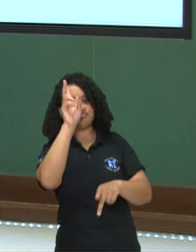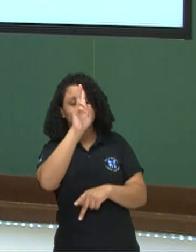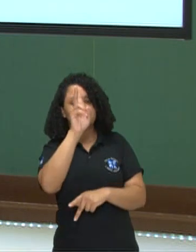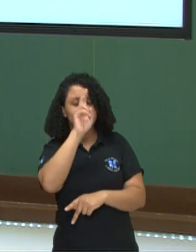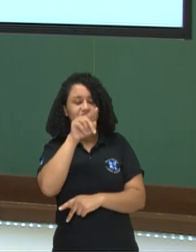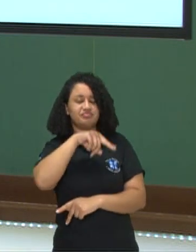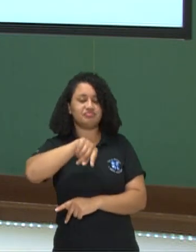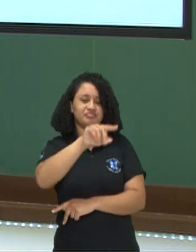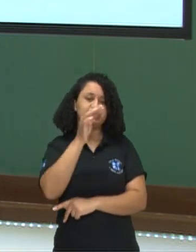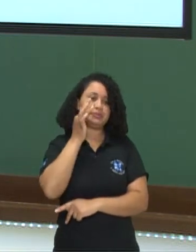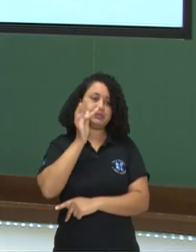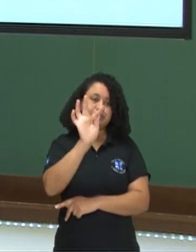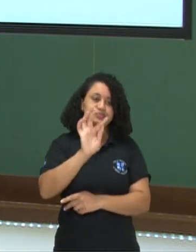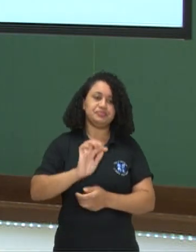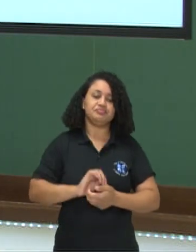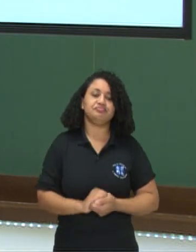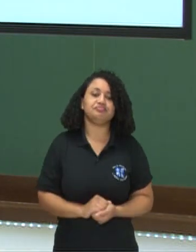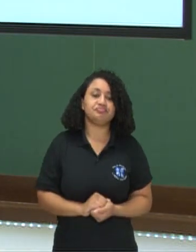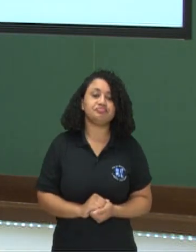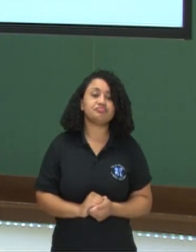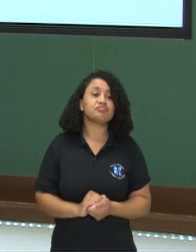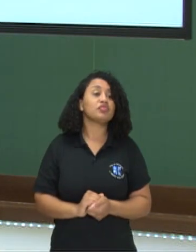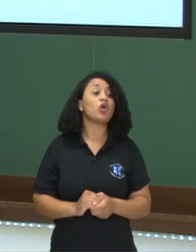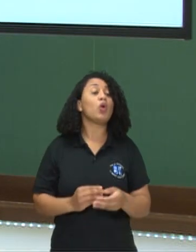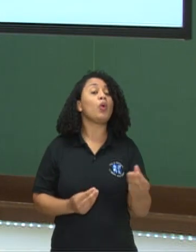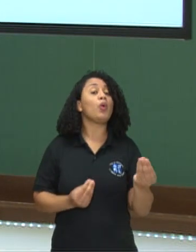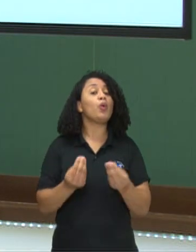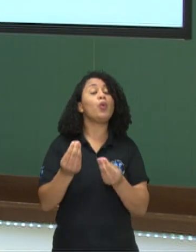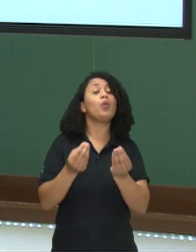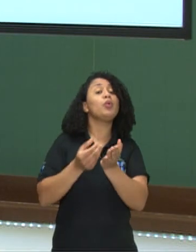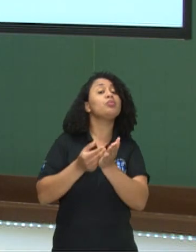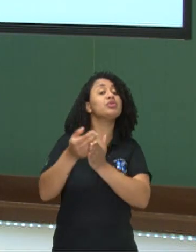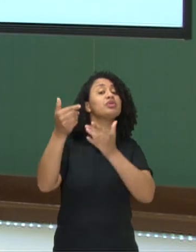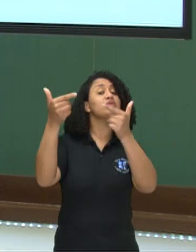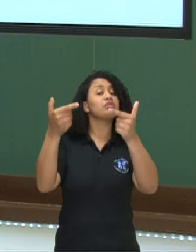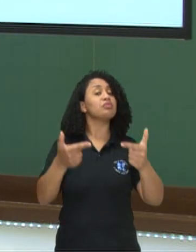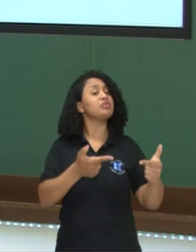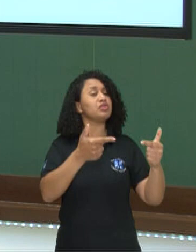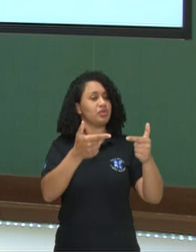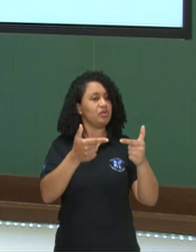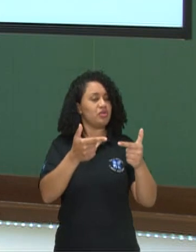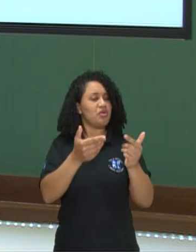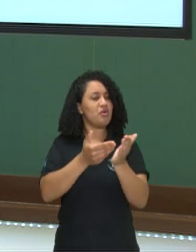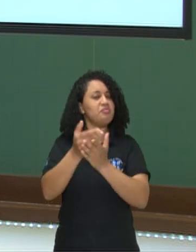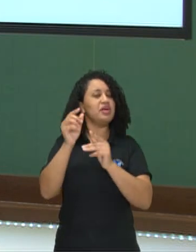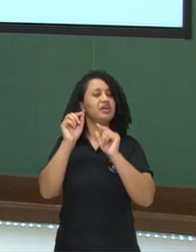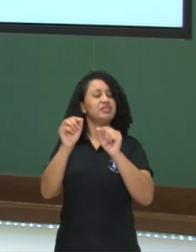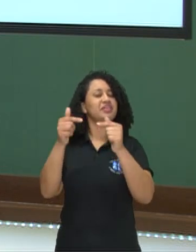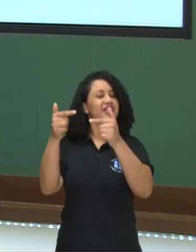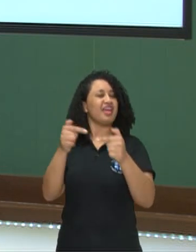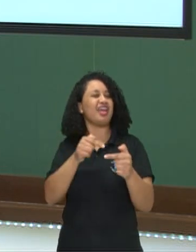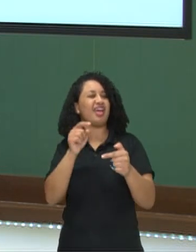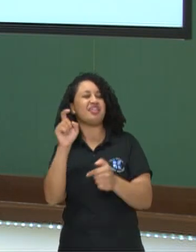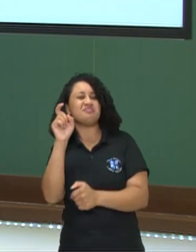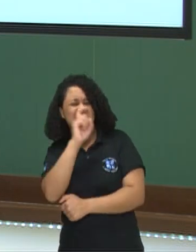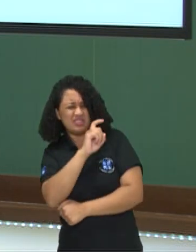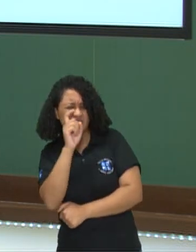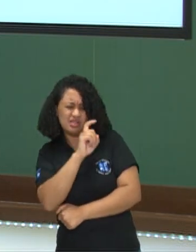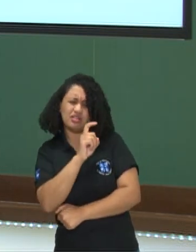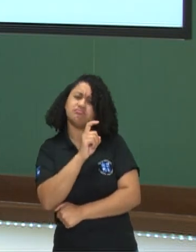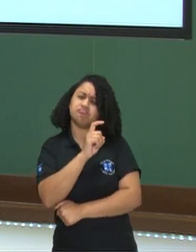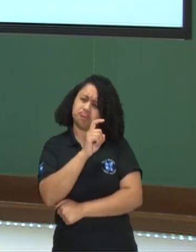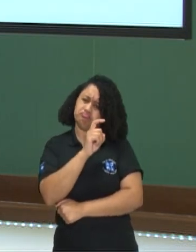a França. Como começou a guerra? Ela começa com a chamada Guerra de Mentira.